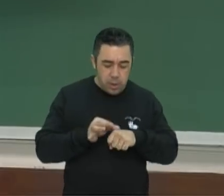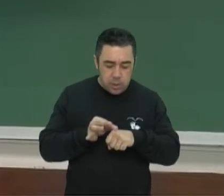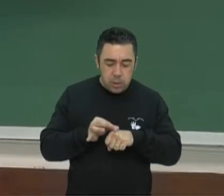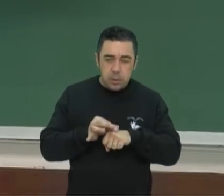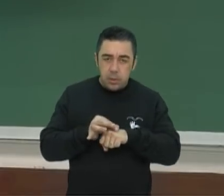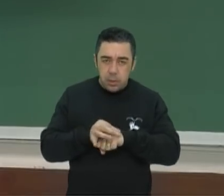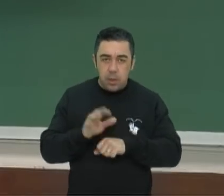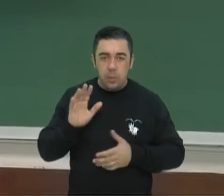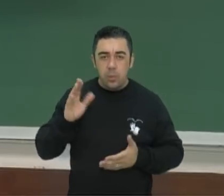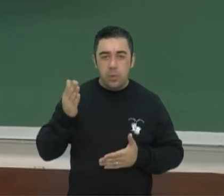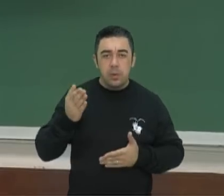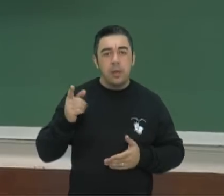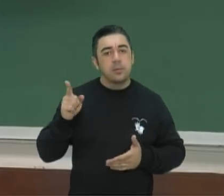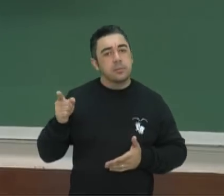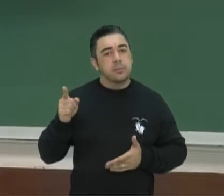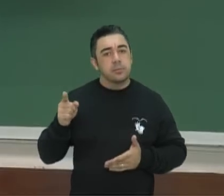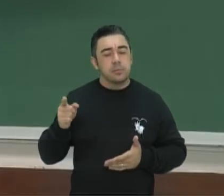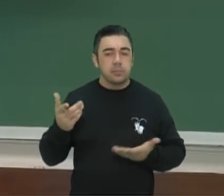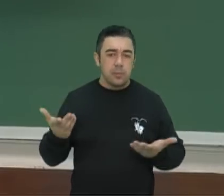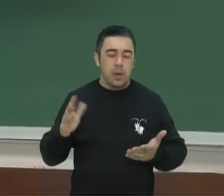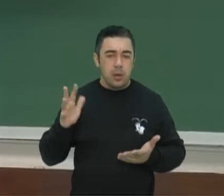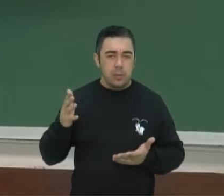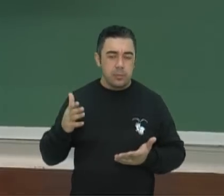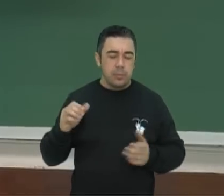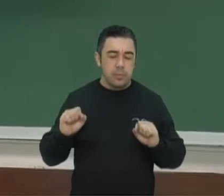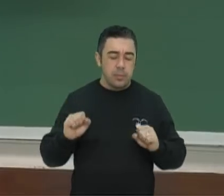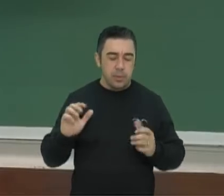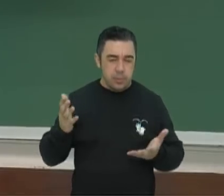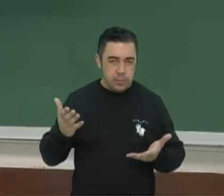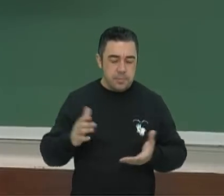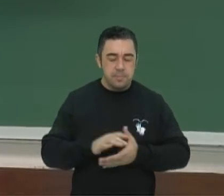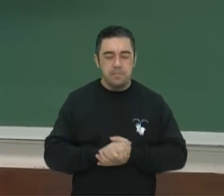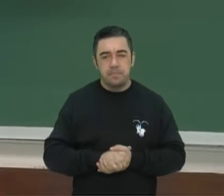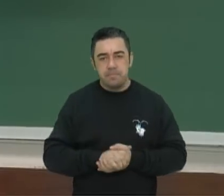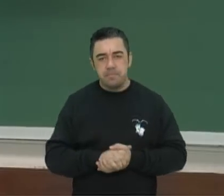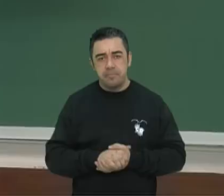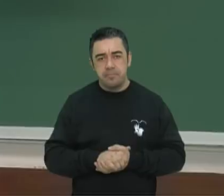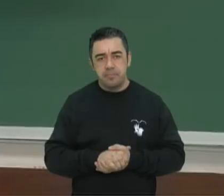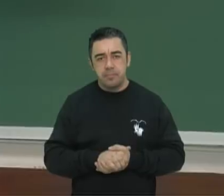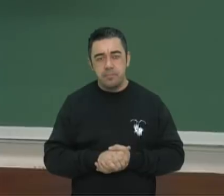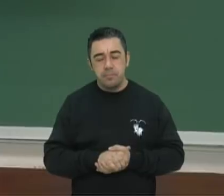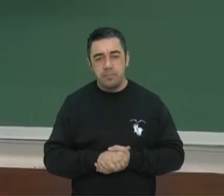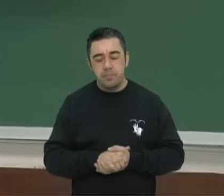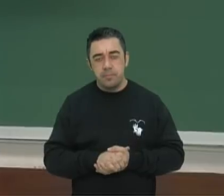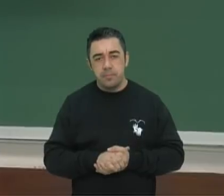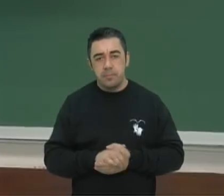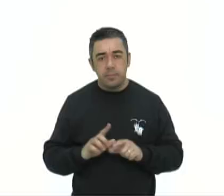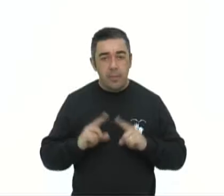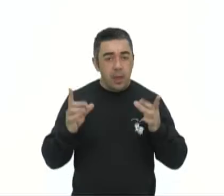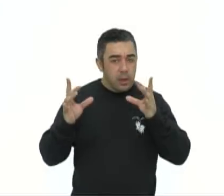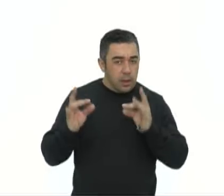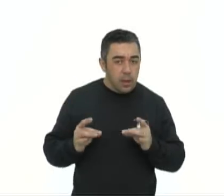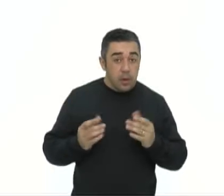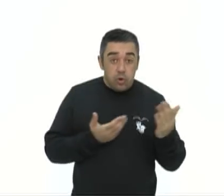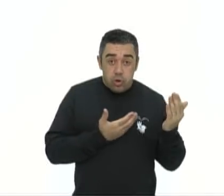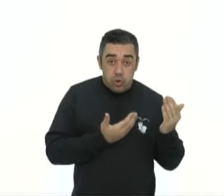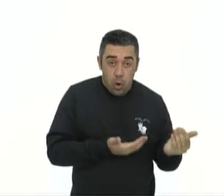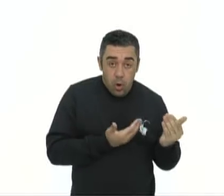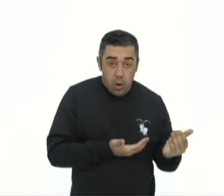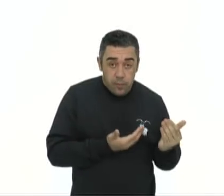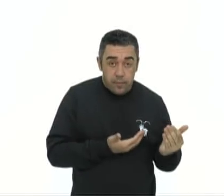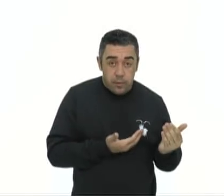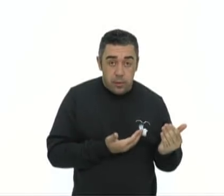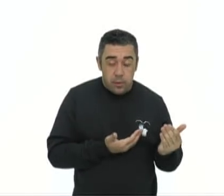essas situações oportunistas ali que eu falei se fazem presentes. Um detalhe, quanto mais jovem é a